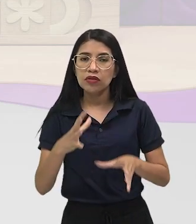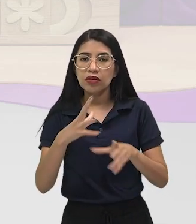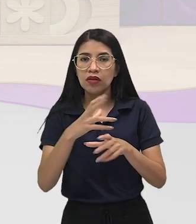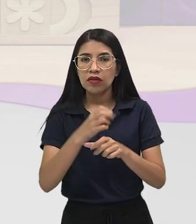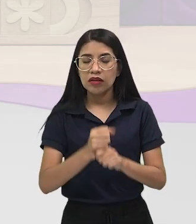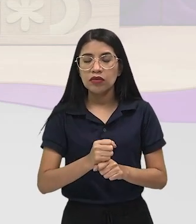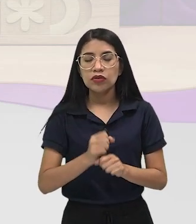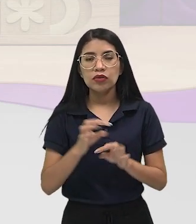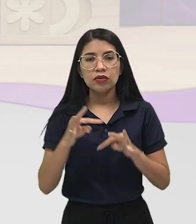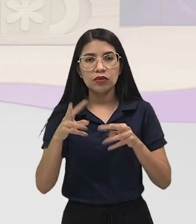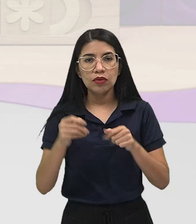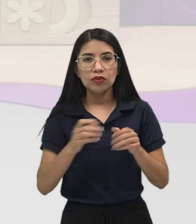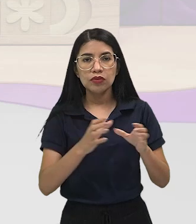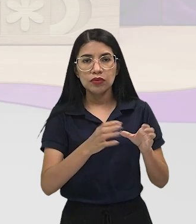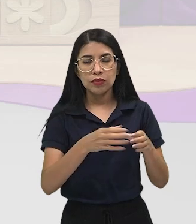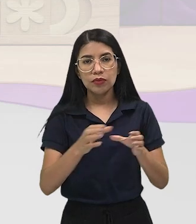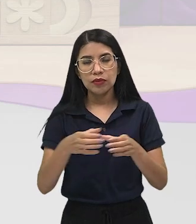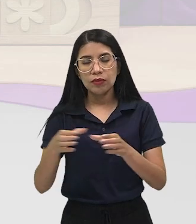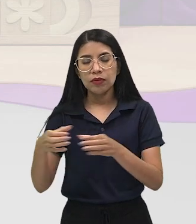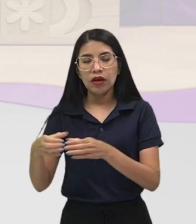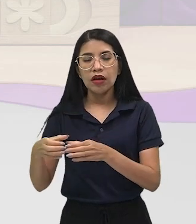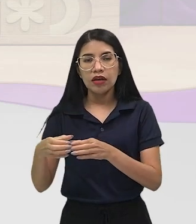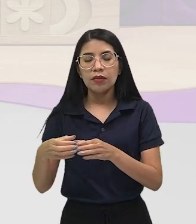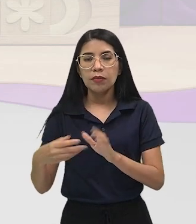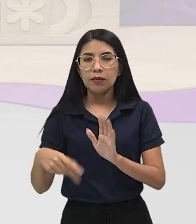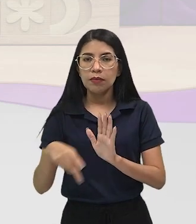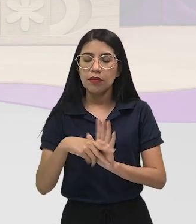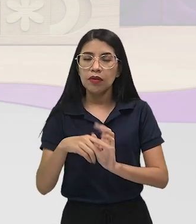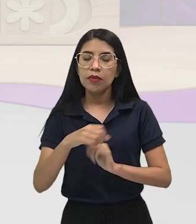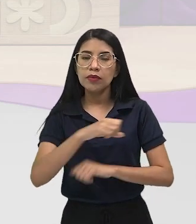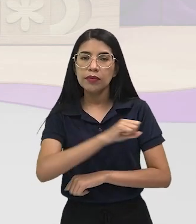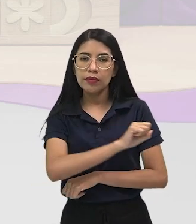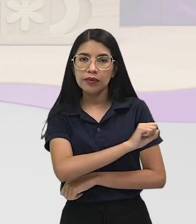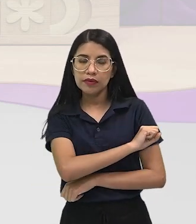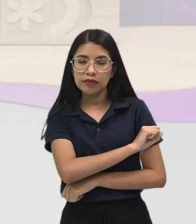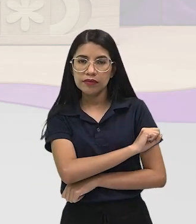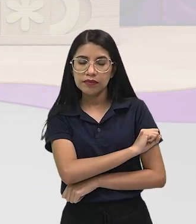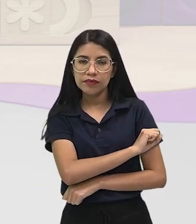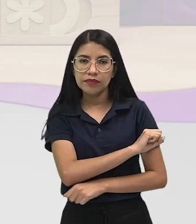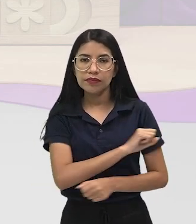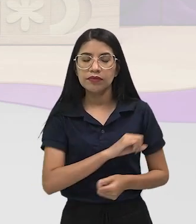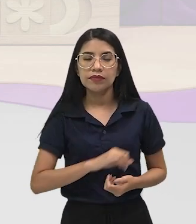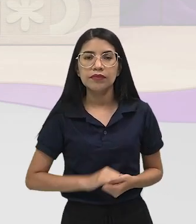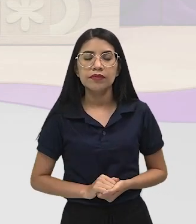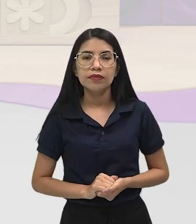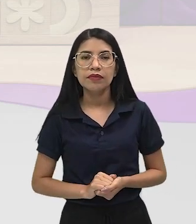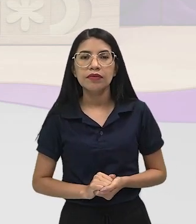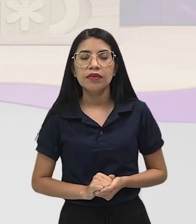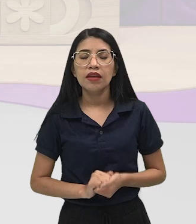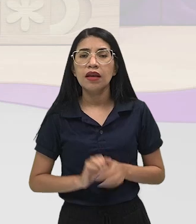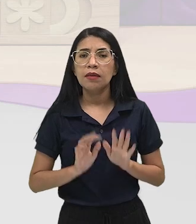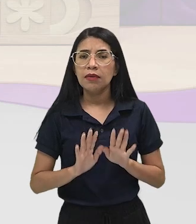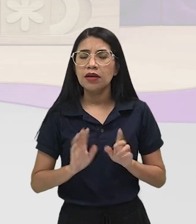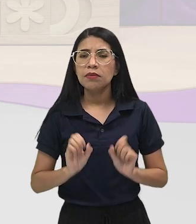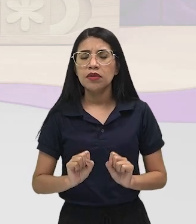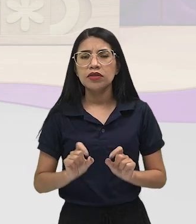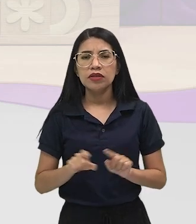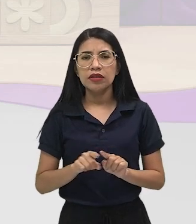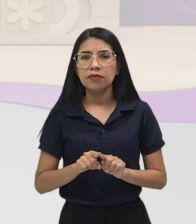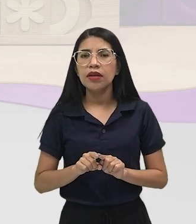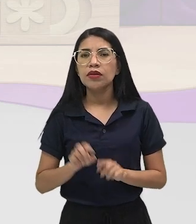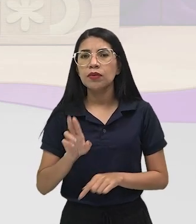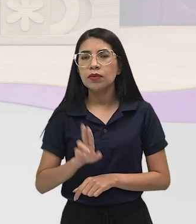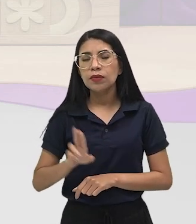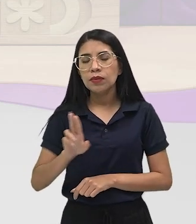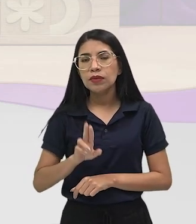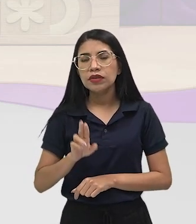todas as turmas que fazem parte da população 8º ano. Mas agora eu poderia trabalhar,